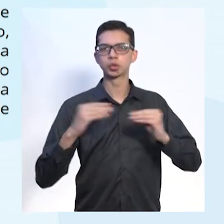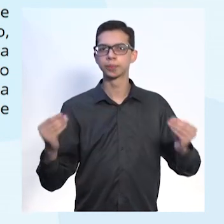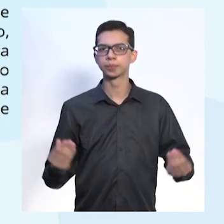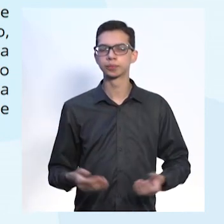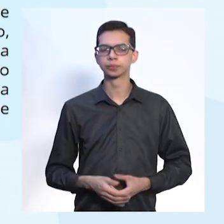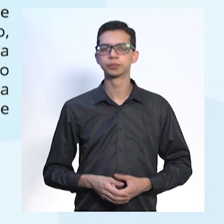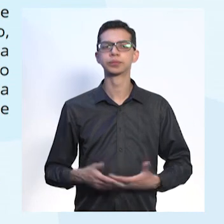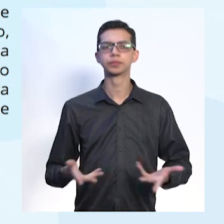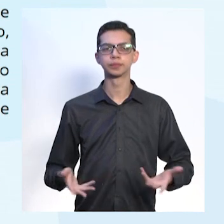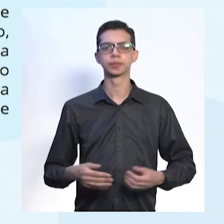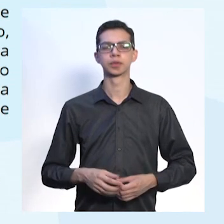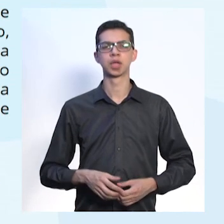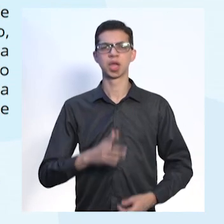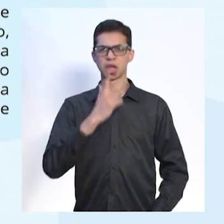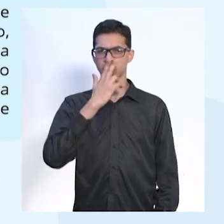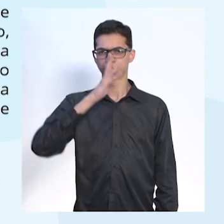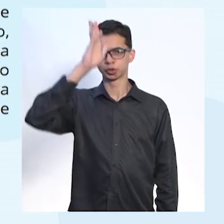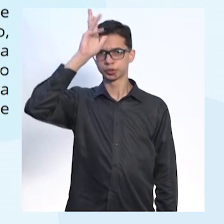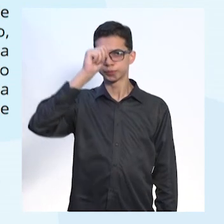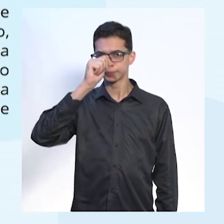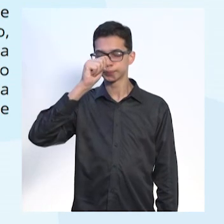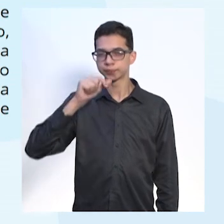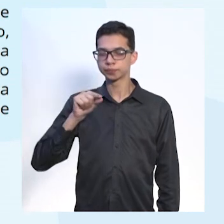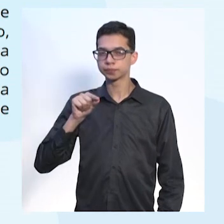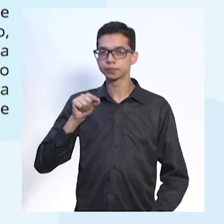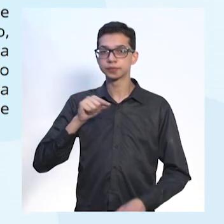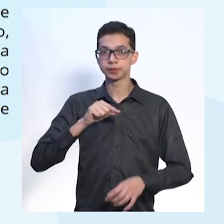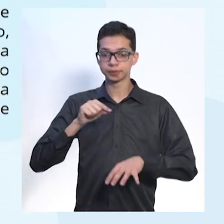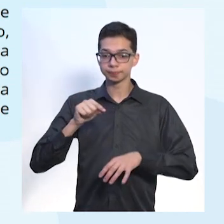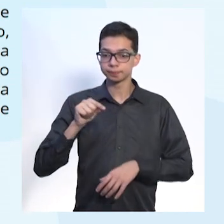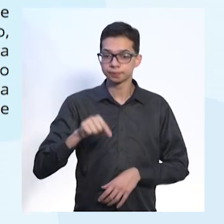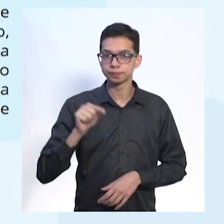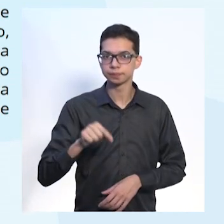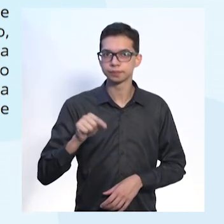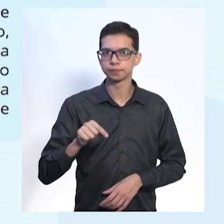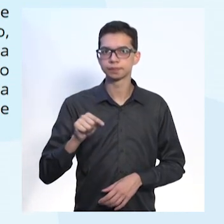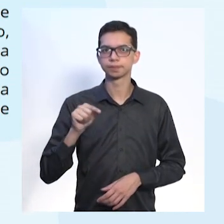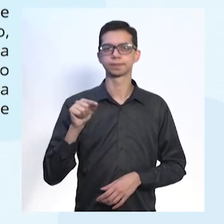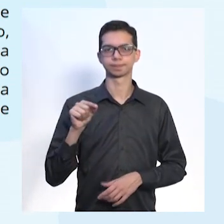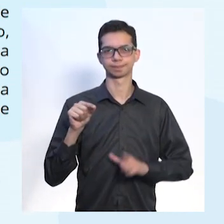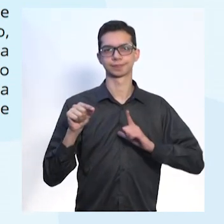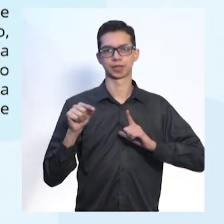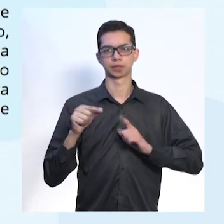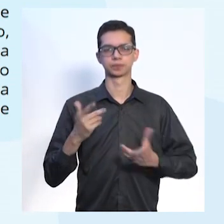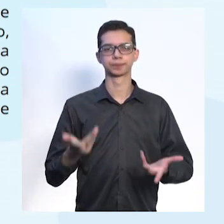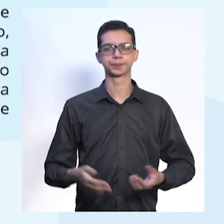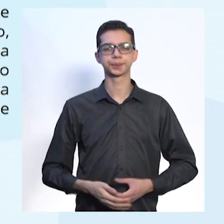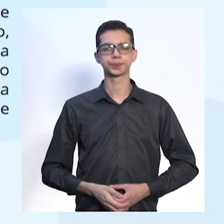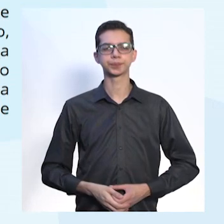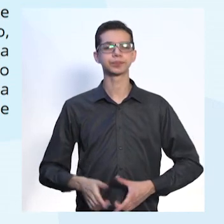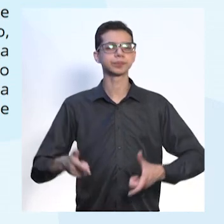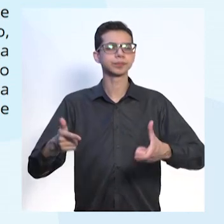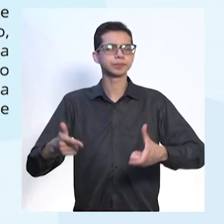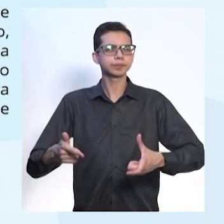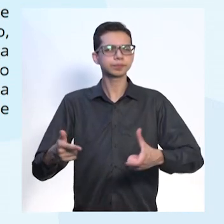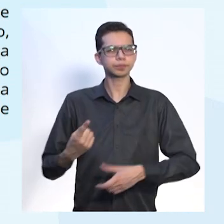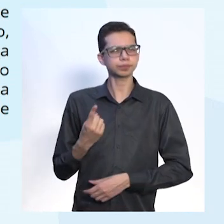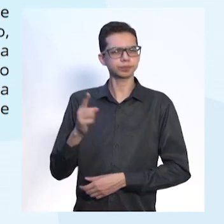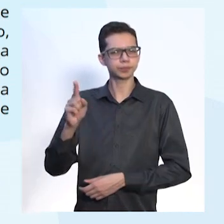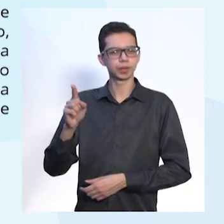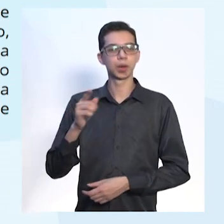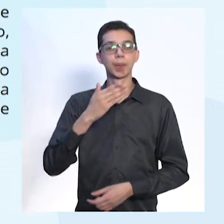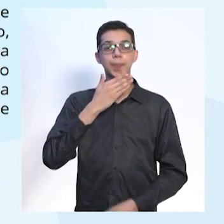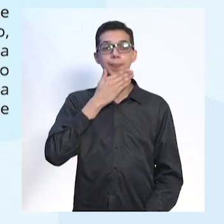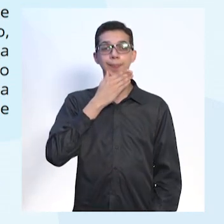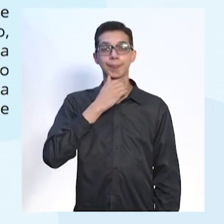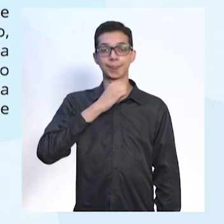pode ter engolido por acidente. Num vilarejo distante, o pai, que era professor, dá de presente para sua filha um anel de pérola que some